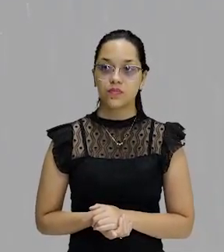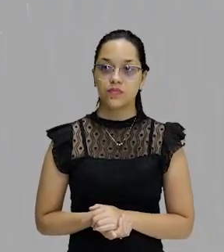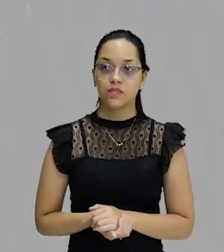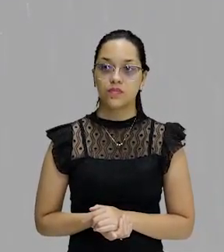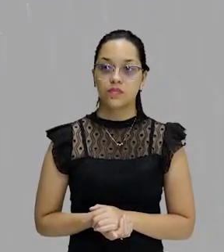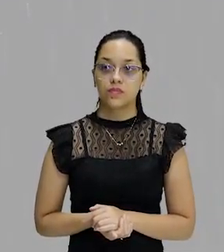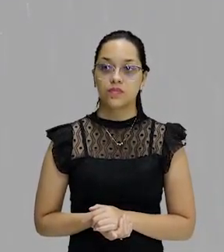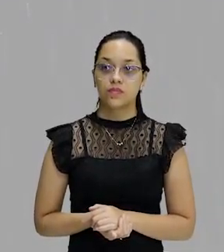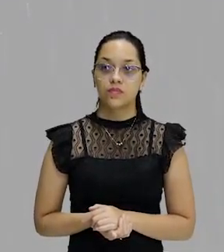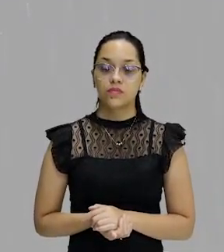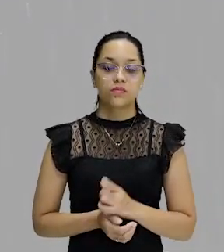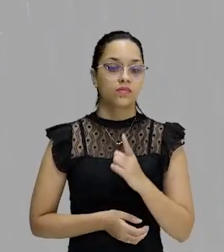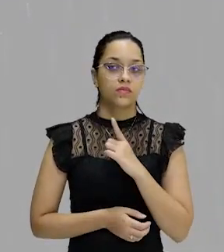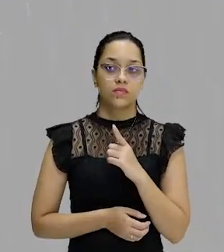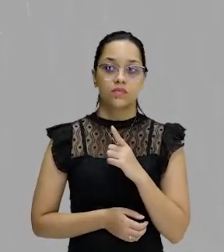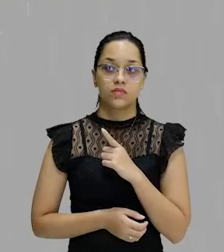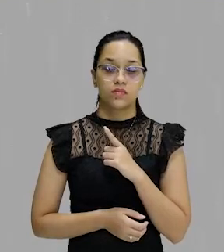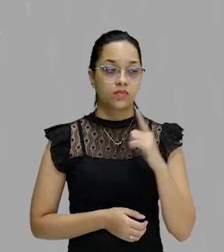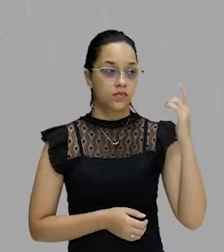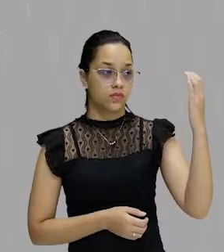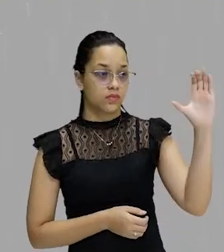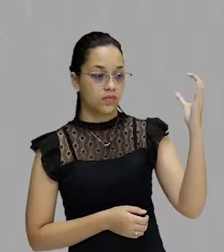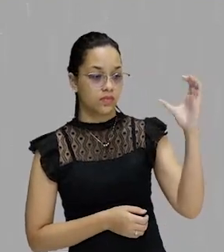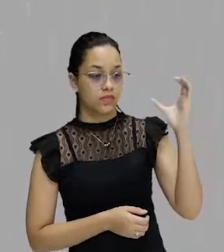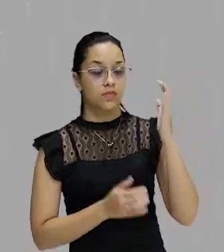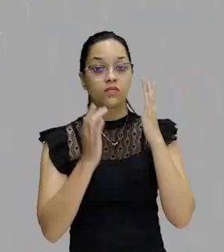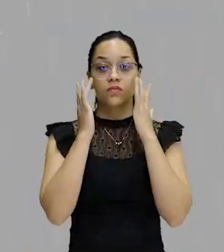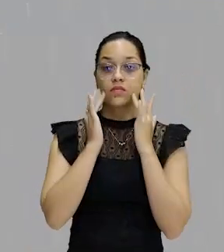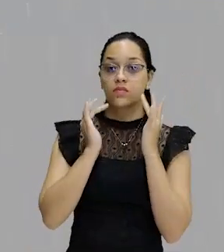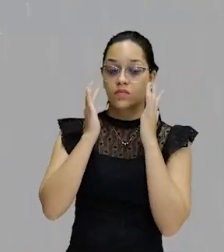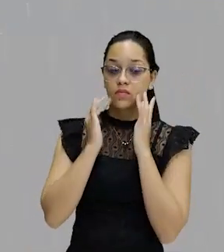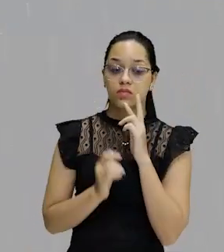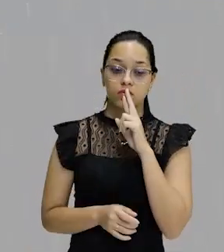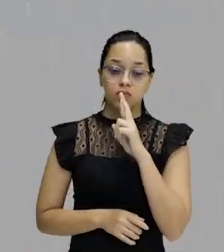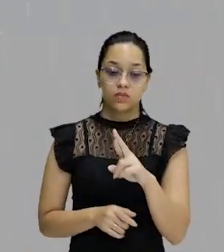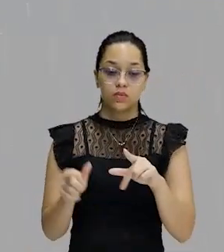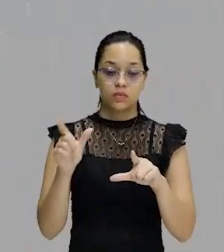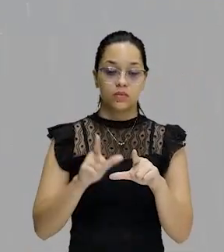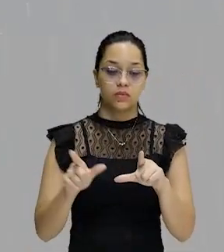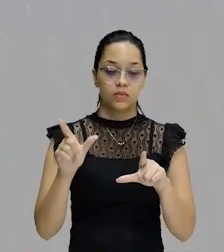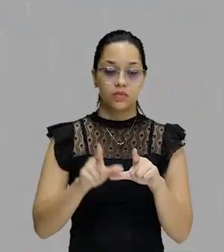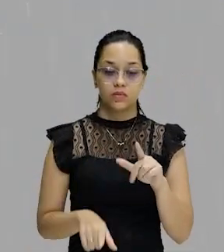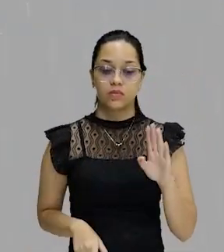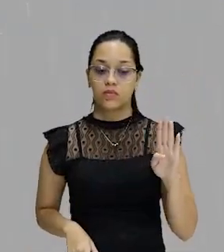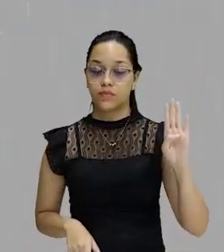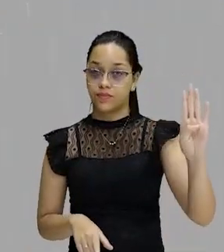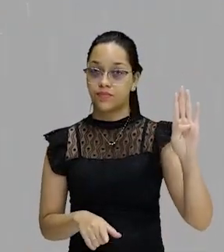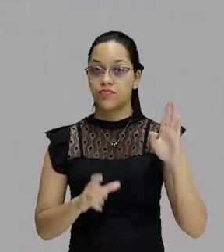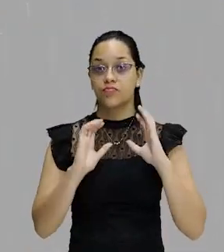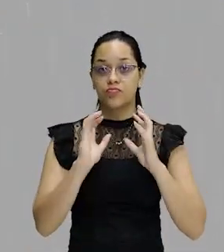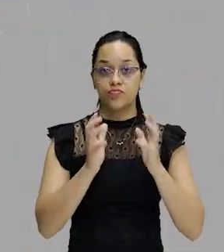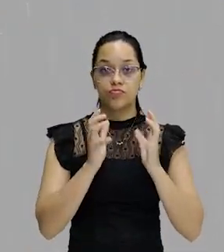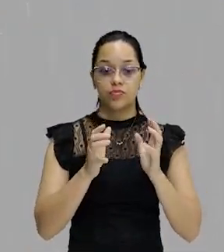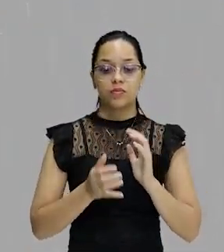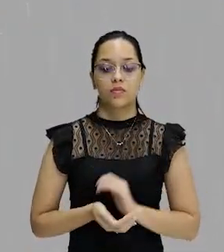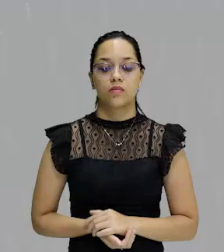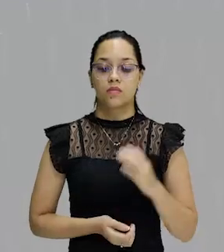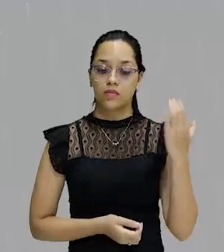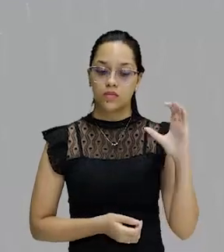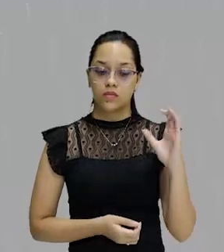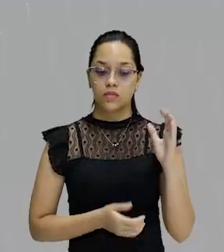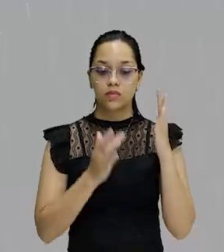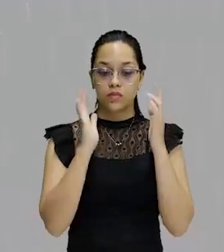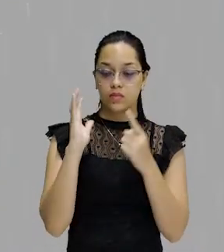quê? Claramente, entre ciência e arte. Resposta, letra B de bola. Ciência e arte.